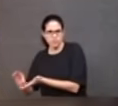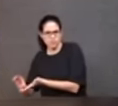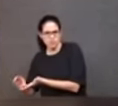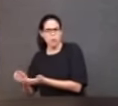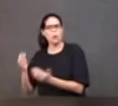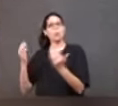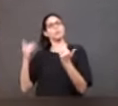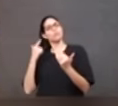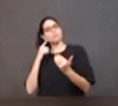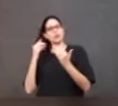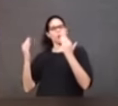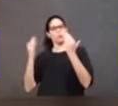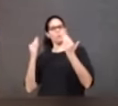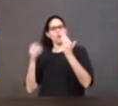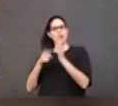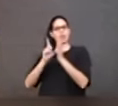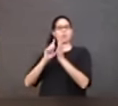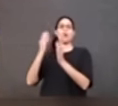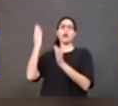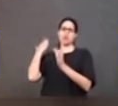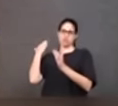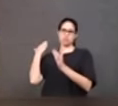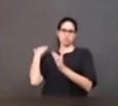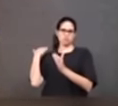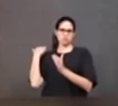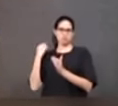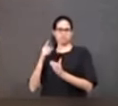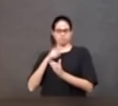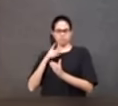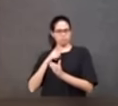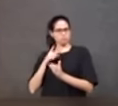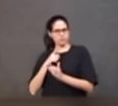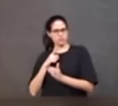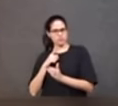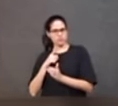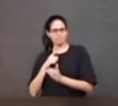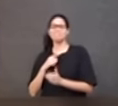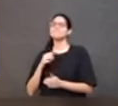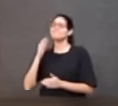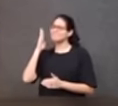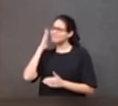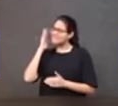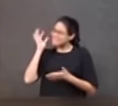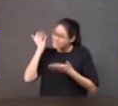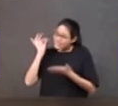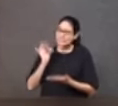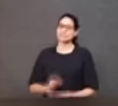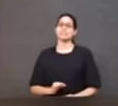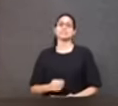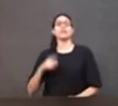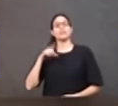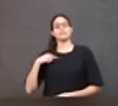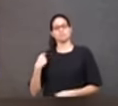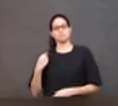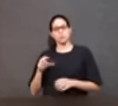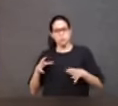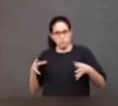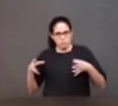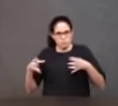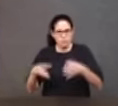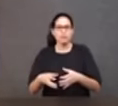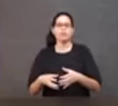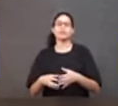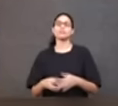compara com anteriormente, em que a gente tinha um grande balcão, tenho certeza que a comunidade, especialmente os